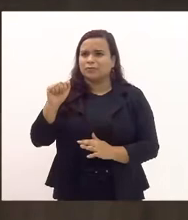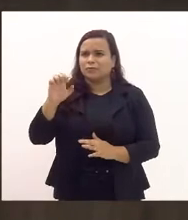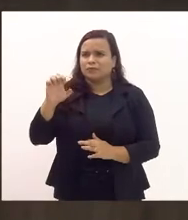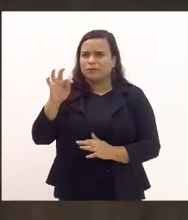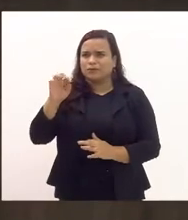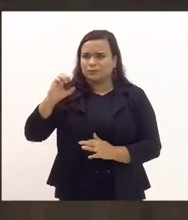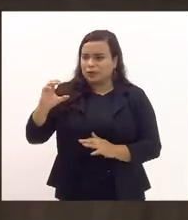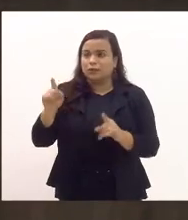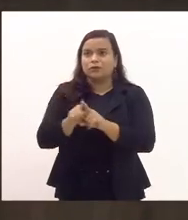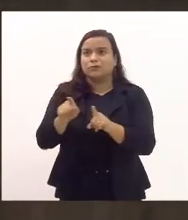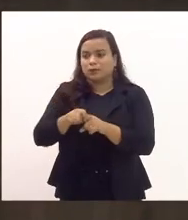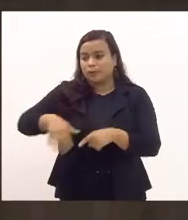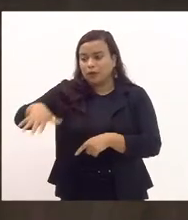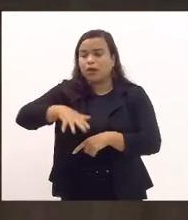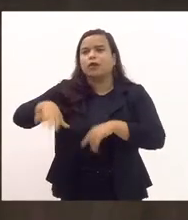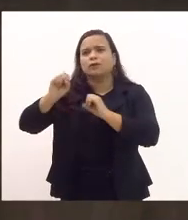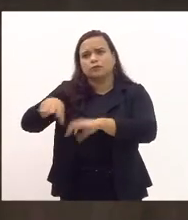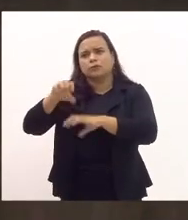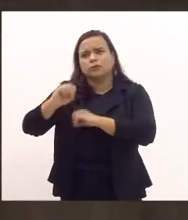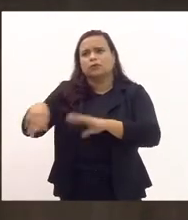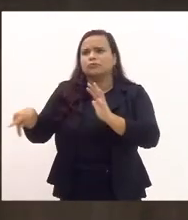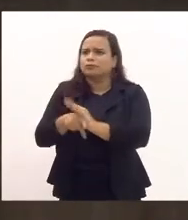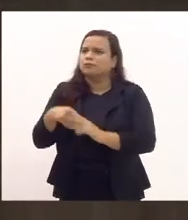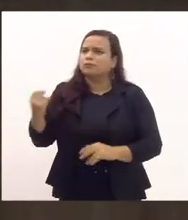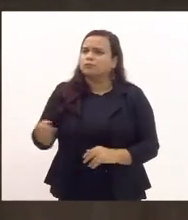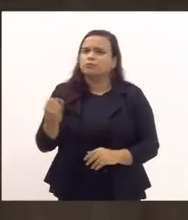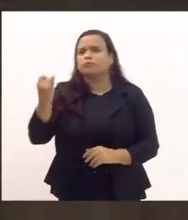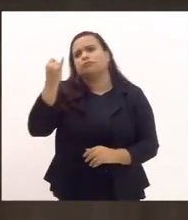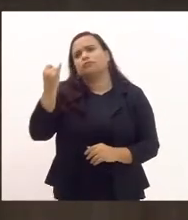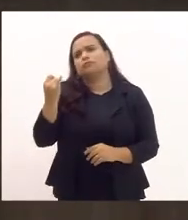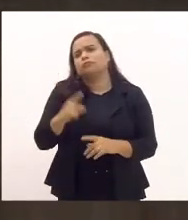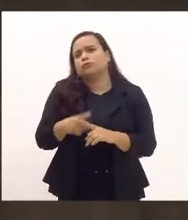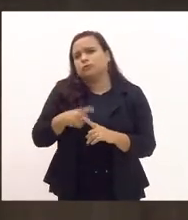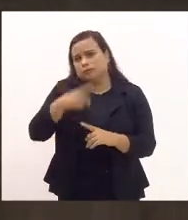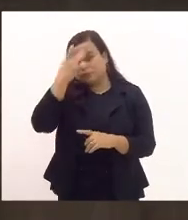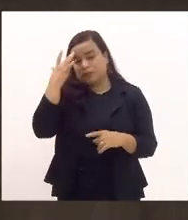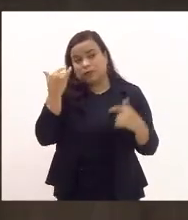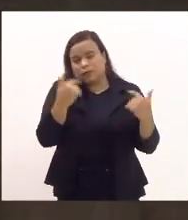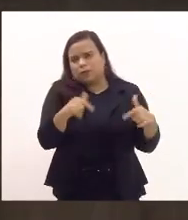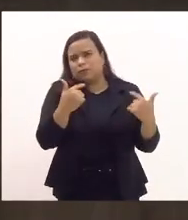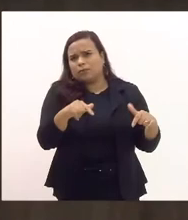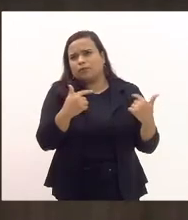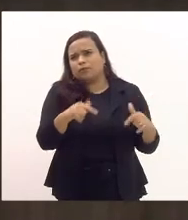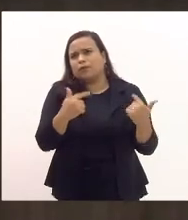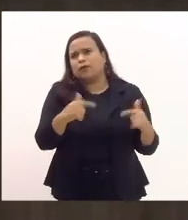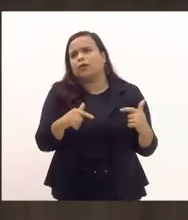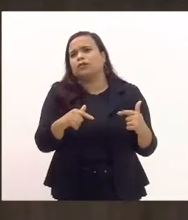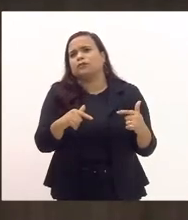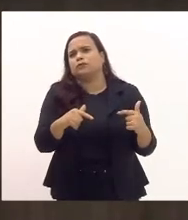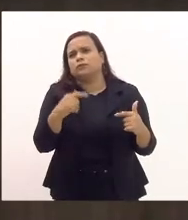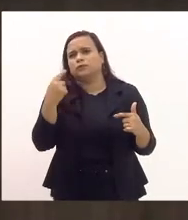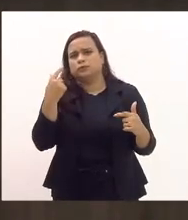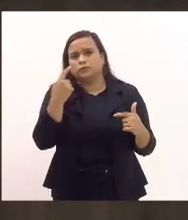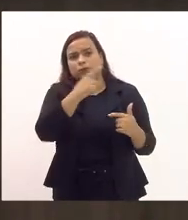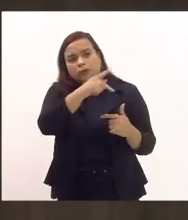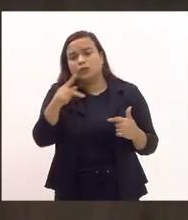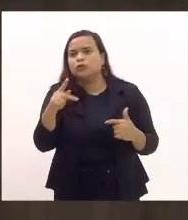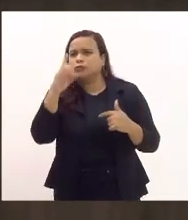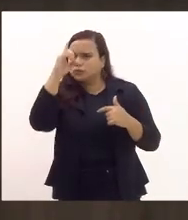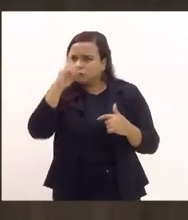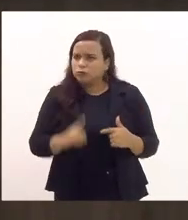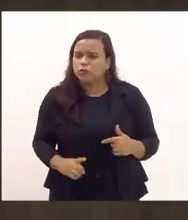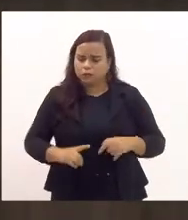e para educação obviamente porque trabalhadores que garantam os seus direitos